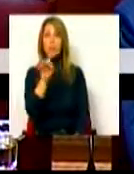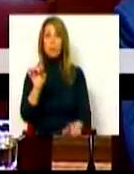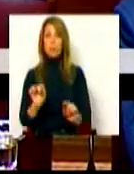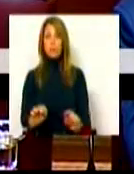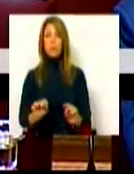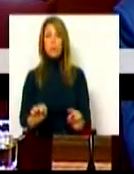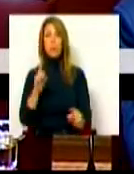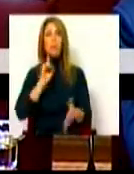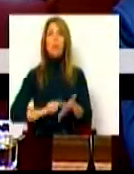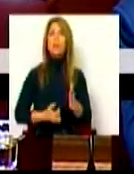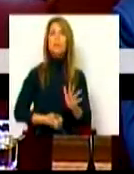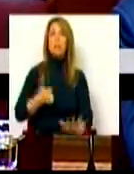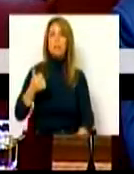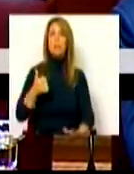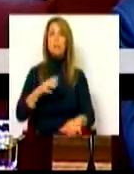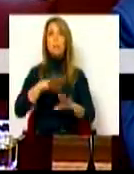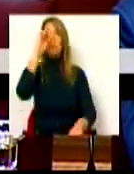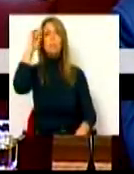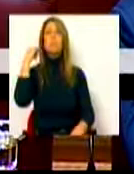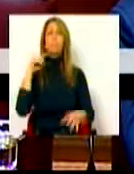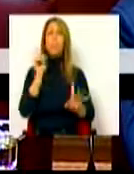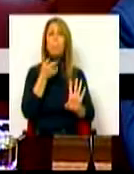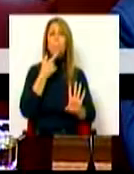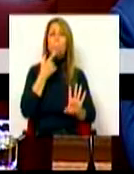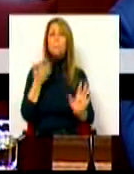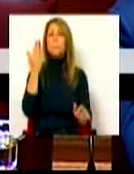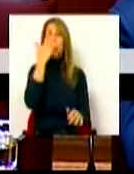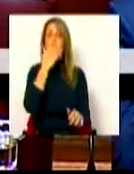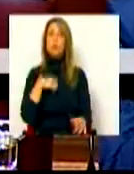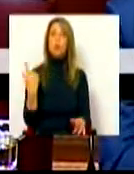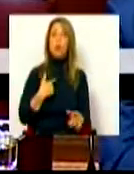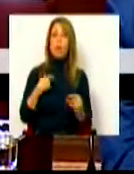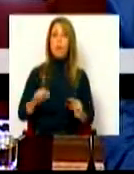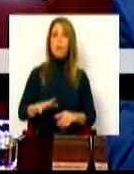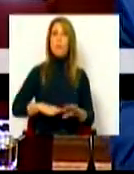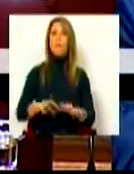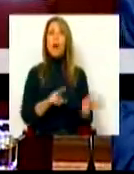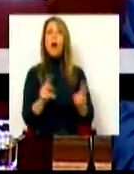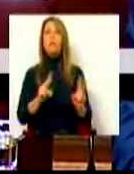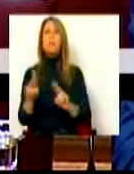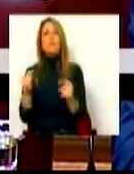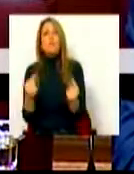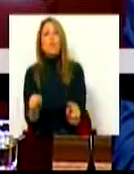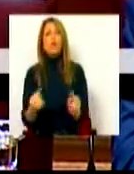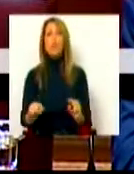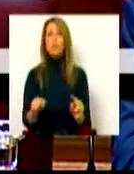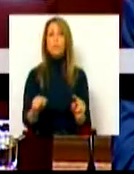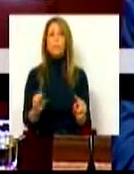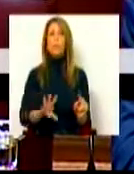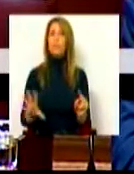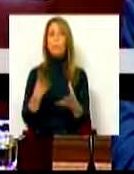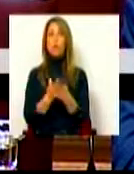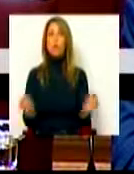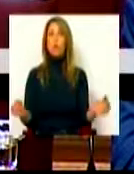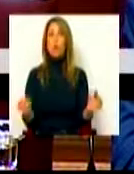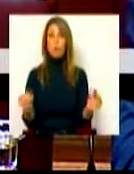foram essencialmente dificuldades associadas a percebermos se nós estamos aqui a fazer uma alteração meramente de forma que se resolve as questões